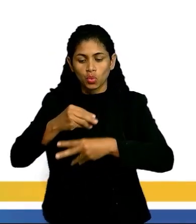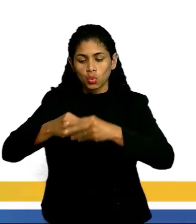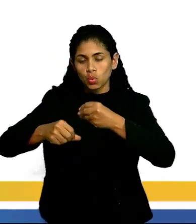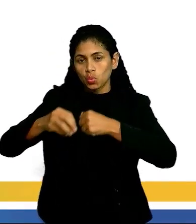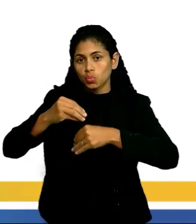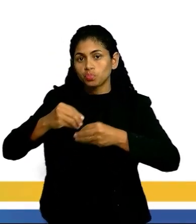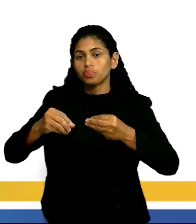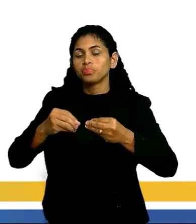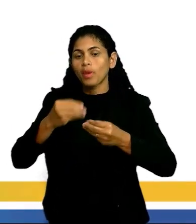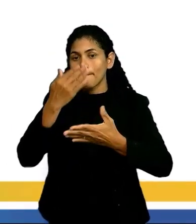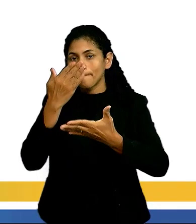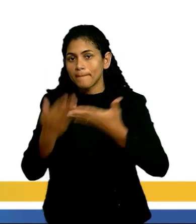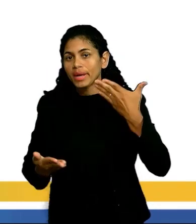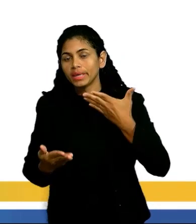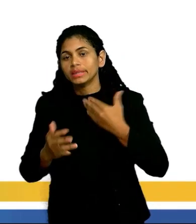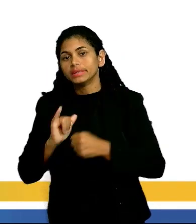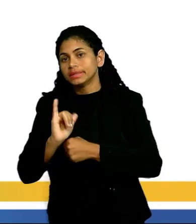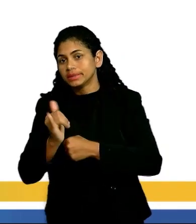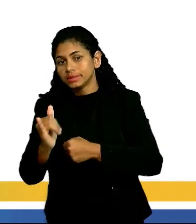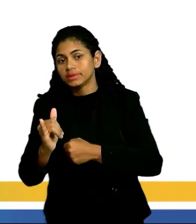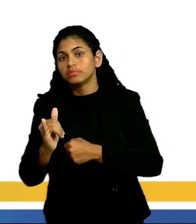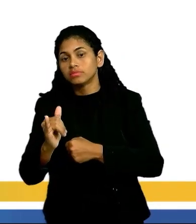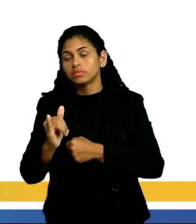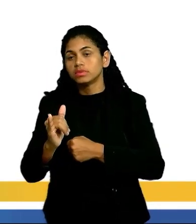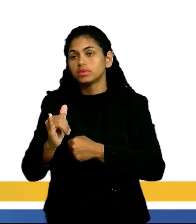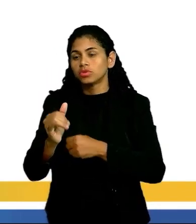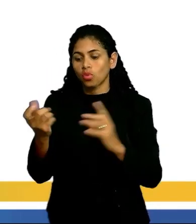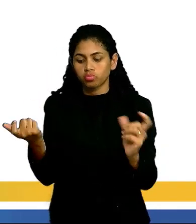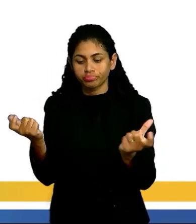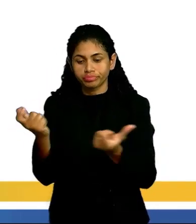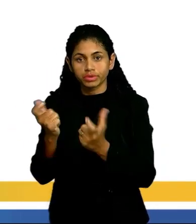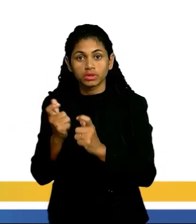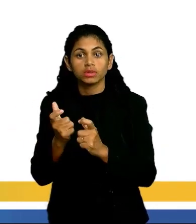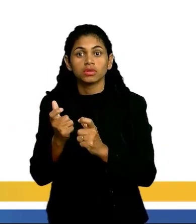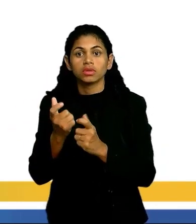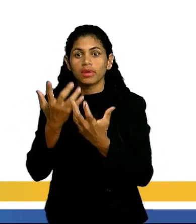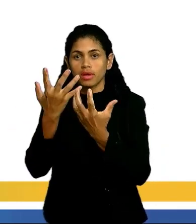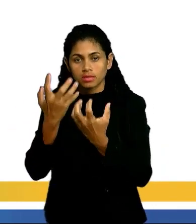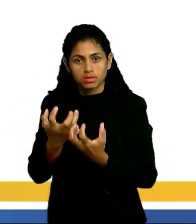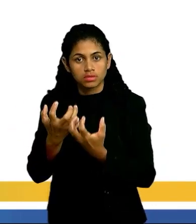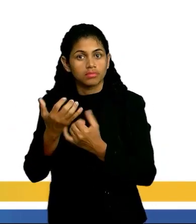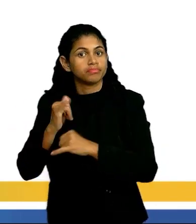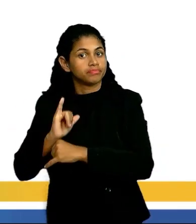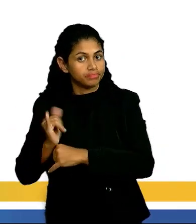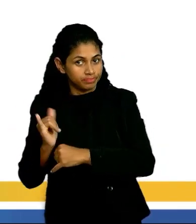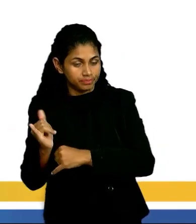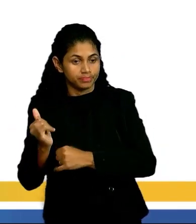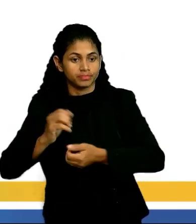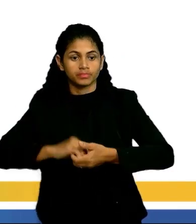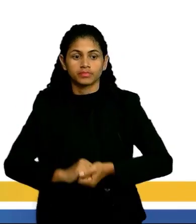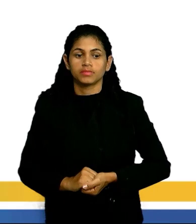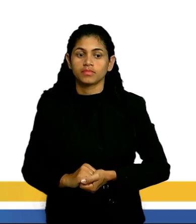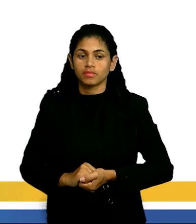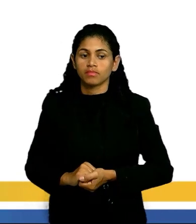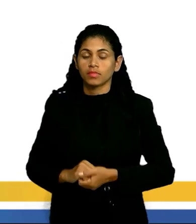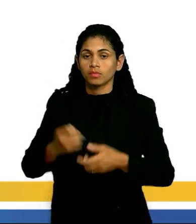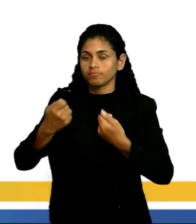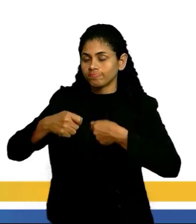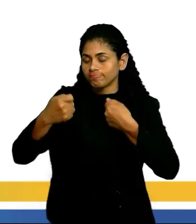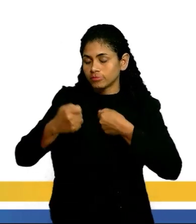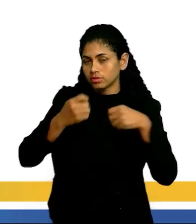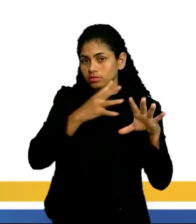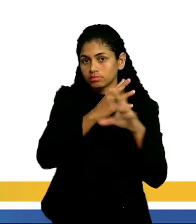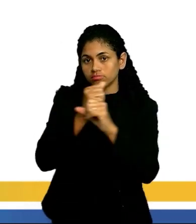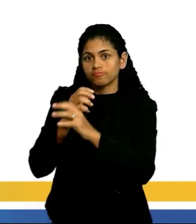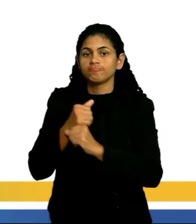perdem elétrons e substâncias que reduzem recebem elétrons. Então, esse número de oxidação, ele deve ser calculado, e